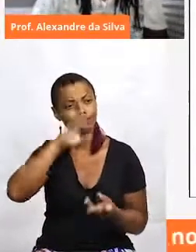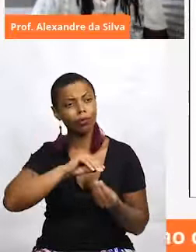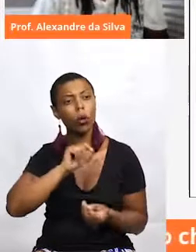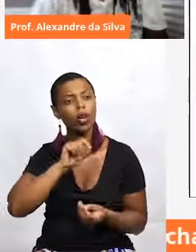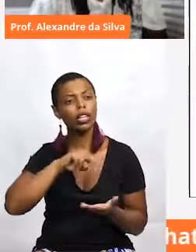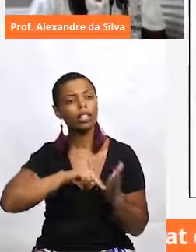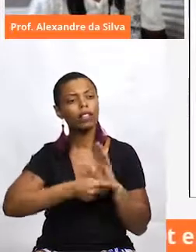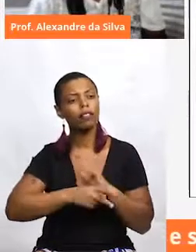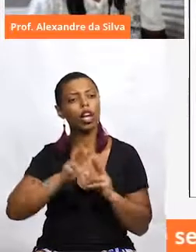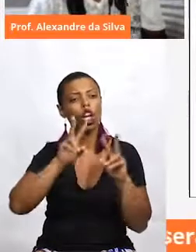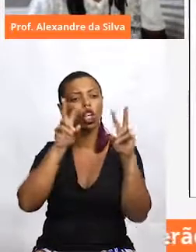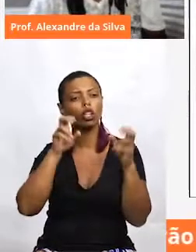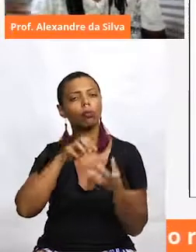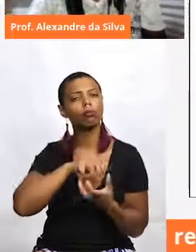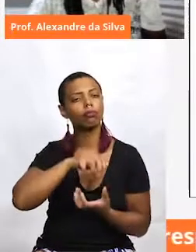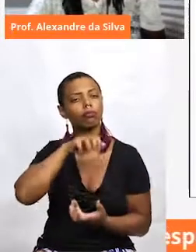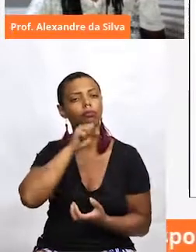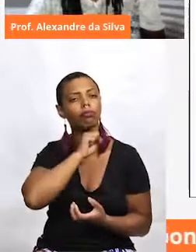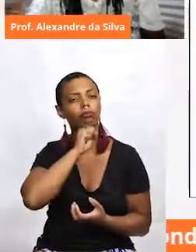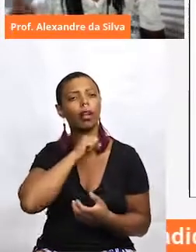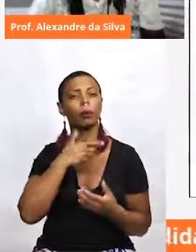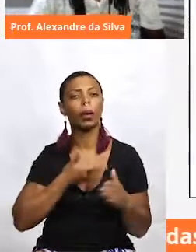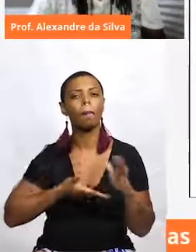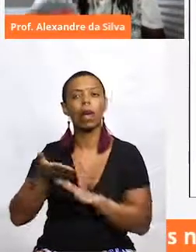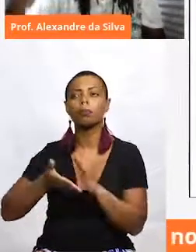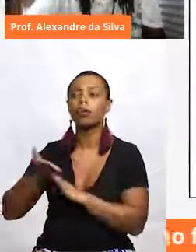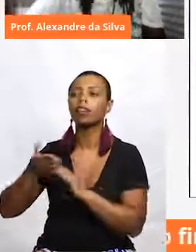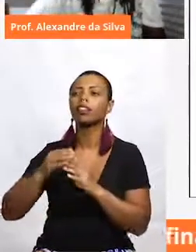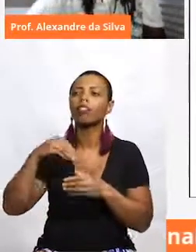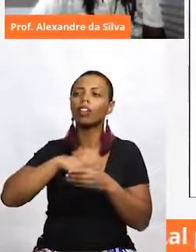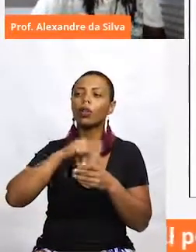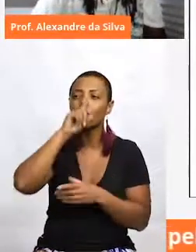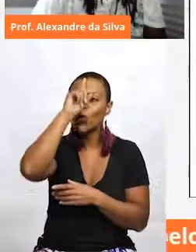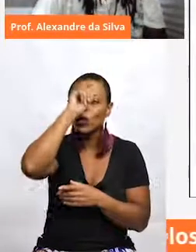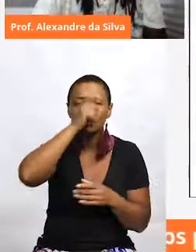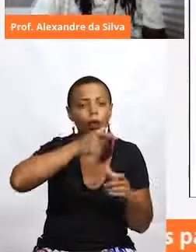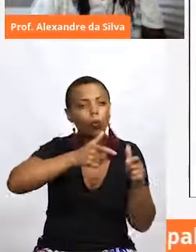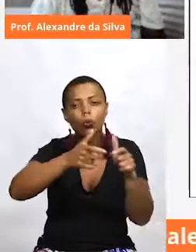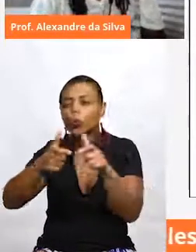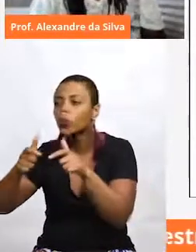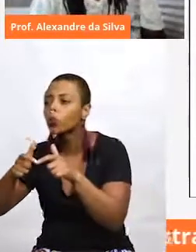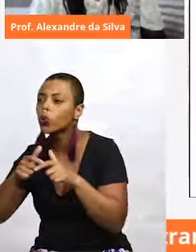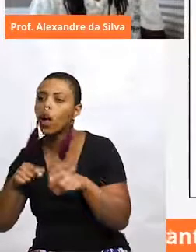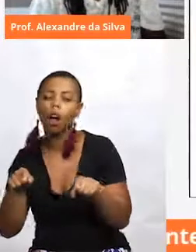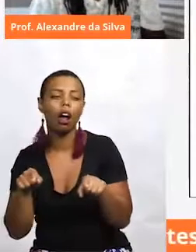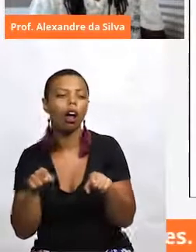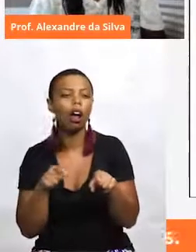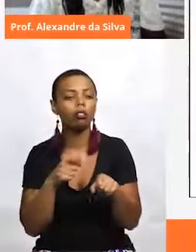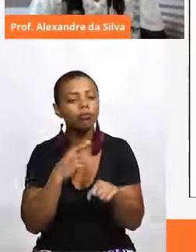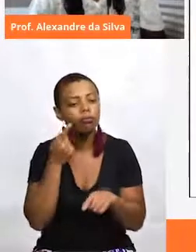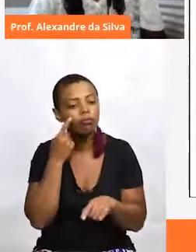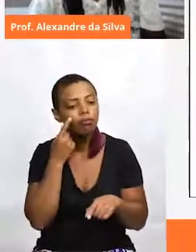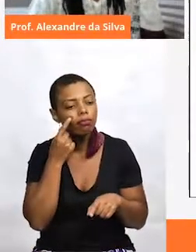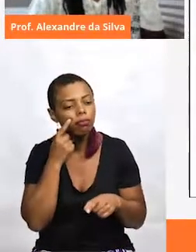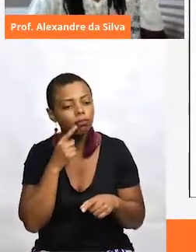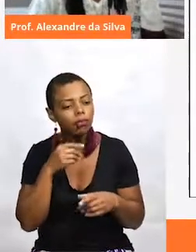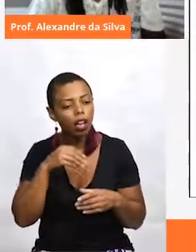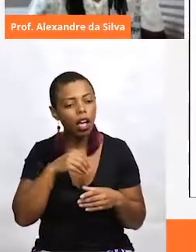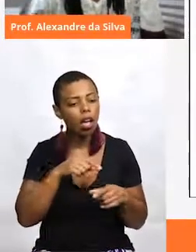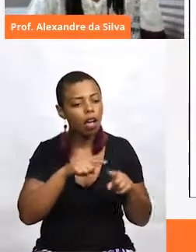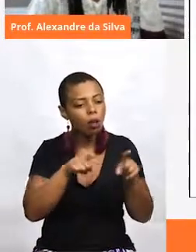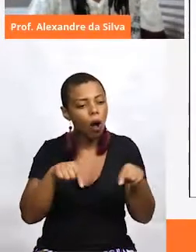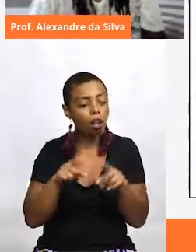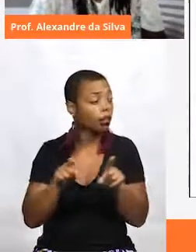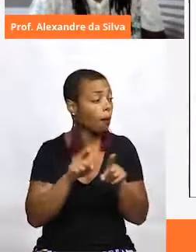em vários campos de estágio, ambulatório, hospital, visita domiciliar, e isso sempre